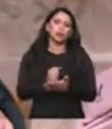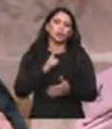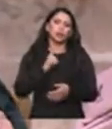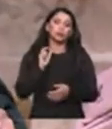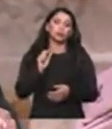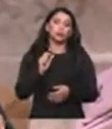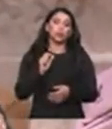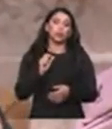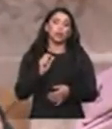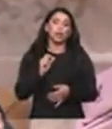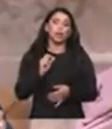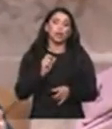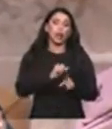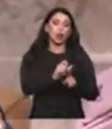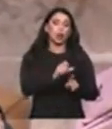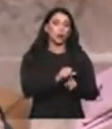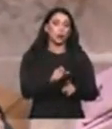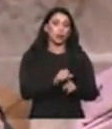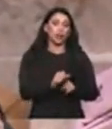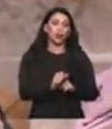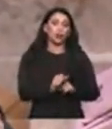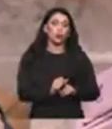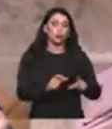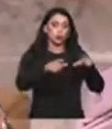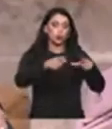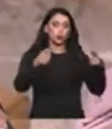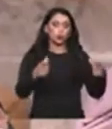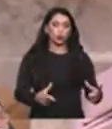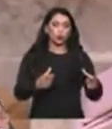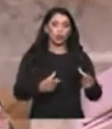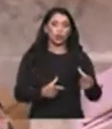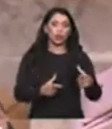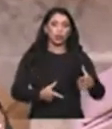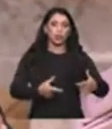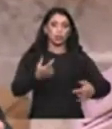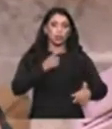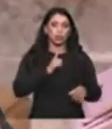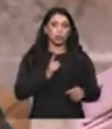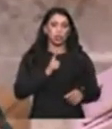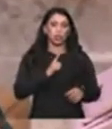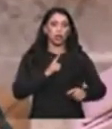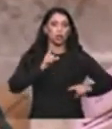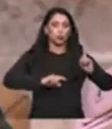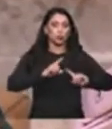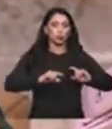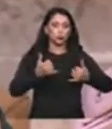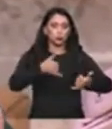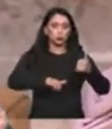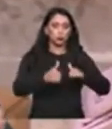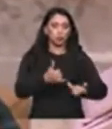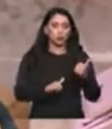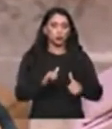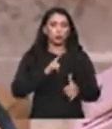de um armazém de produtos químicos que não veio a se realizar em Macaé, com a empresa Jaraguá